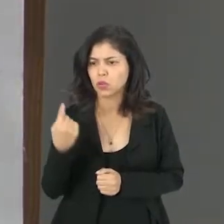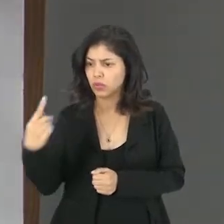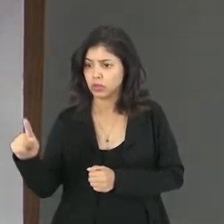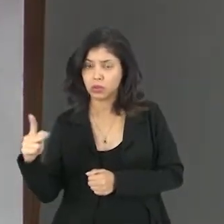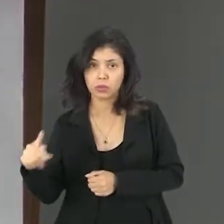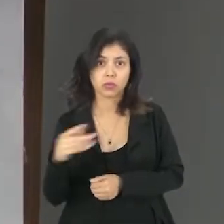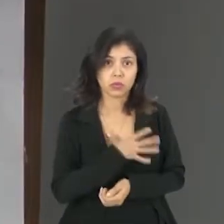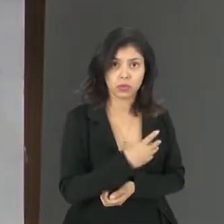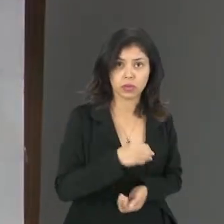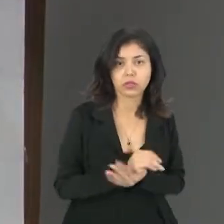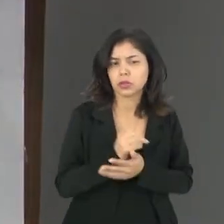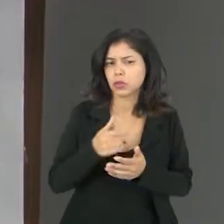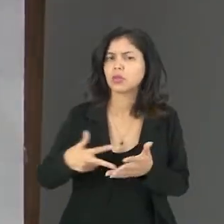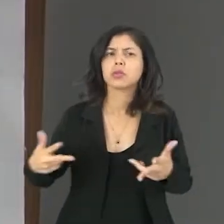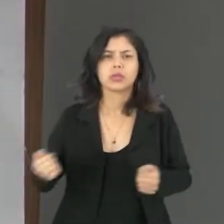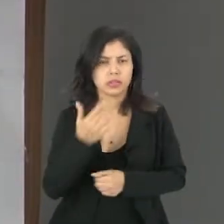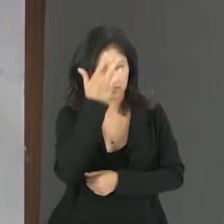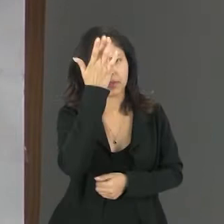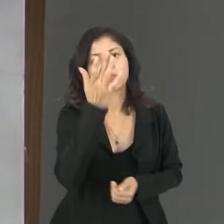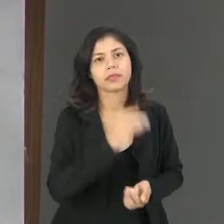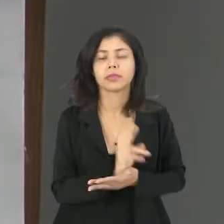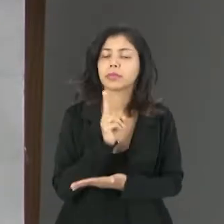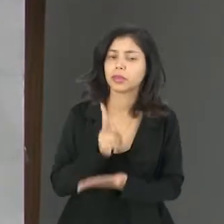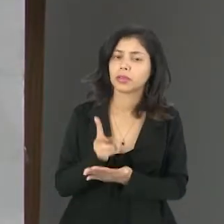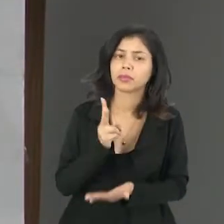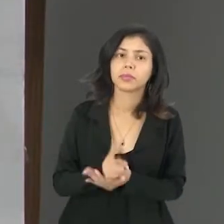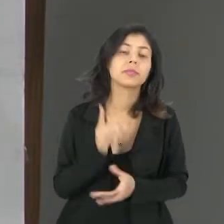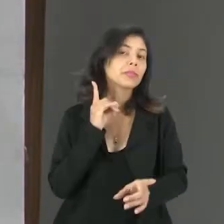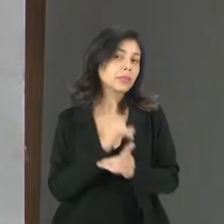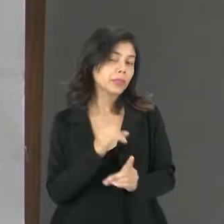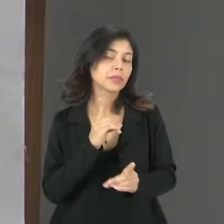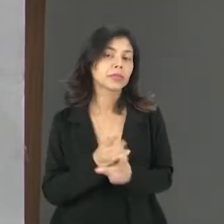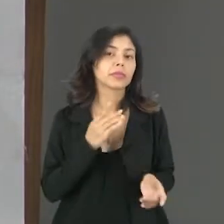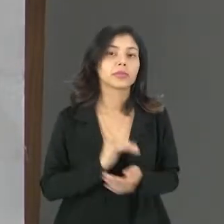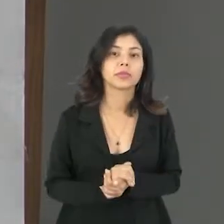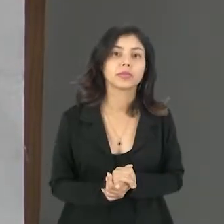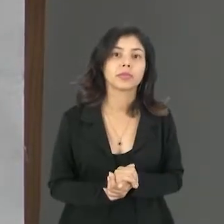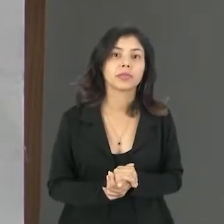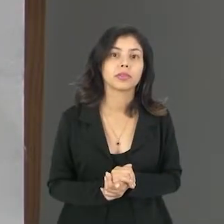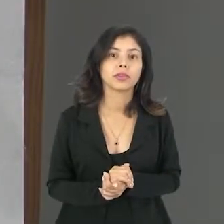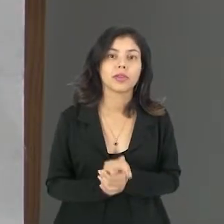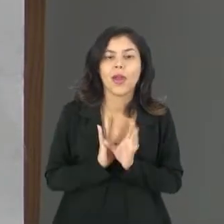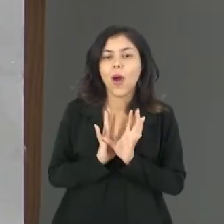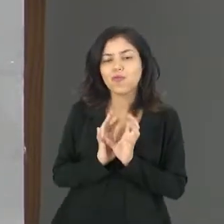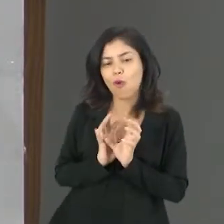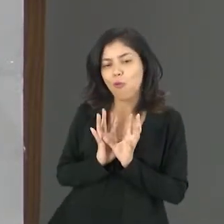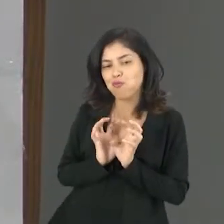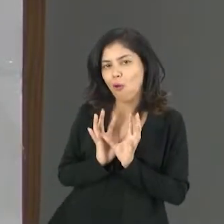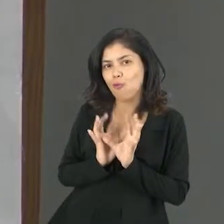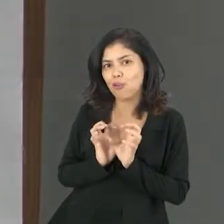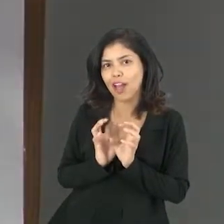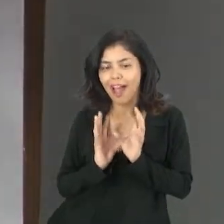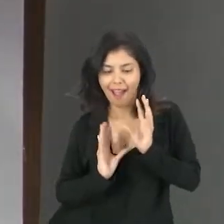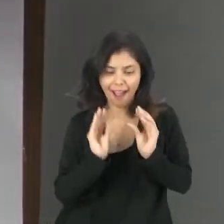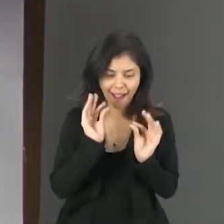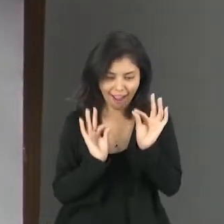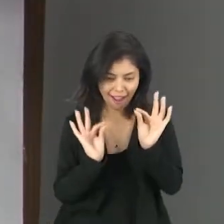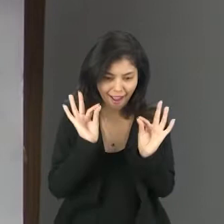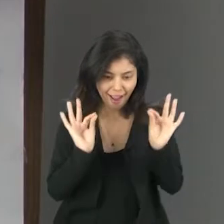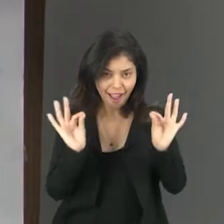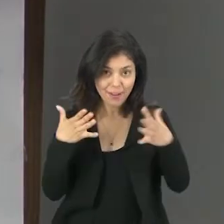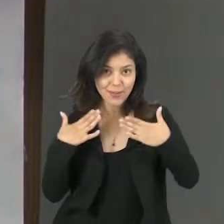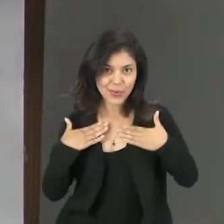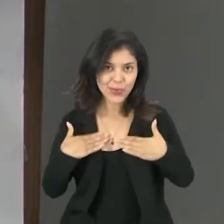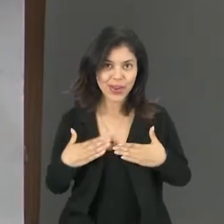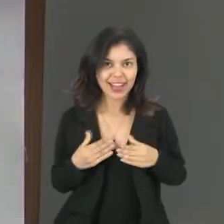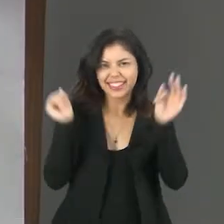teus filhotes coisa fácil sempre que encontrares uns borrachas lindos bem feitinhos de